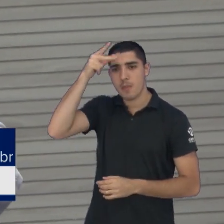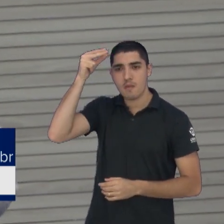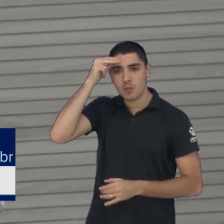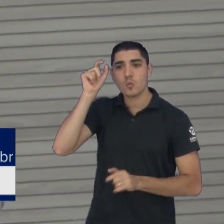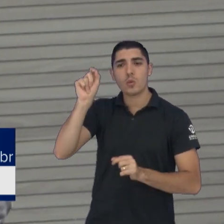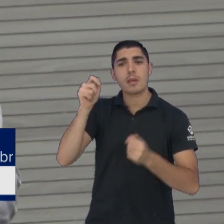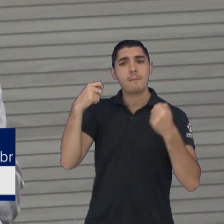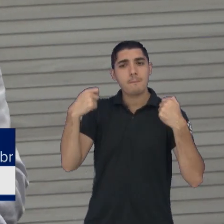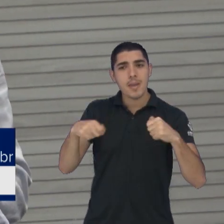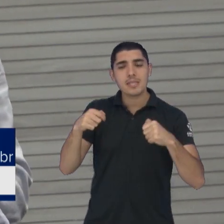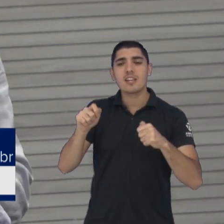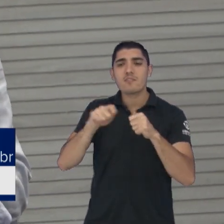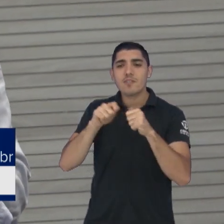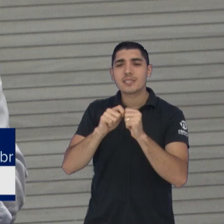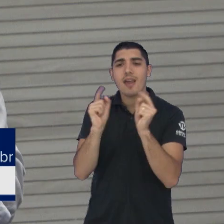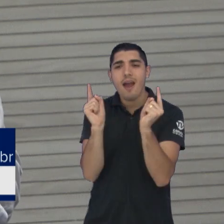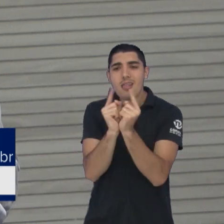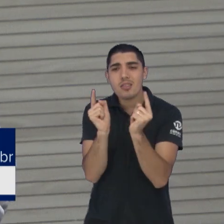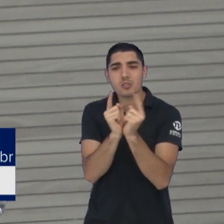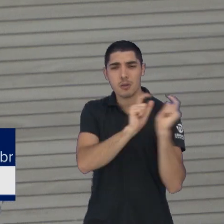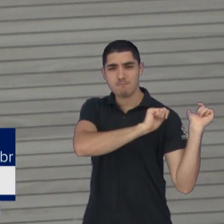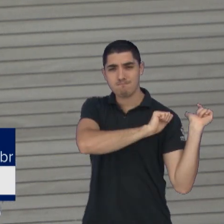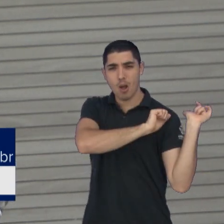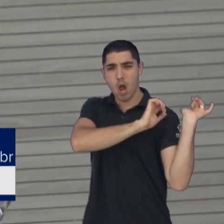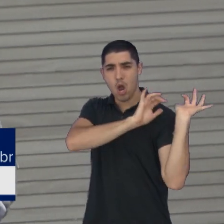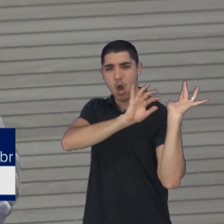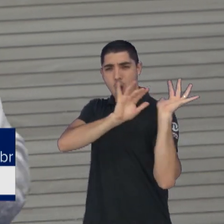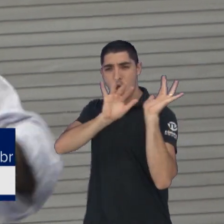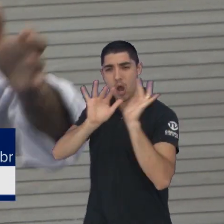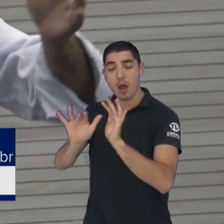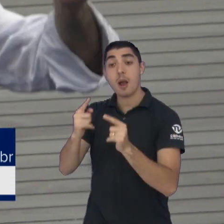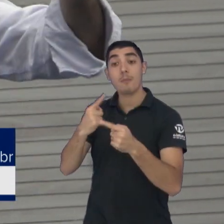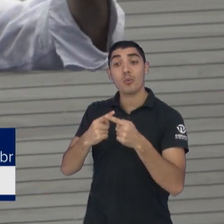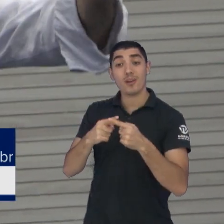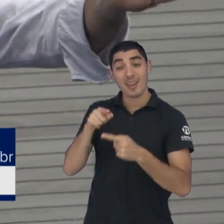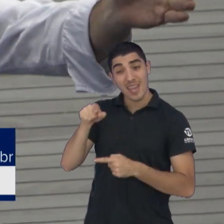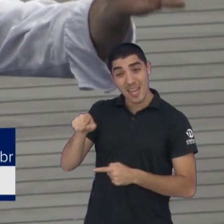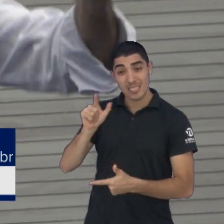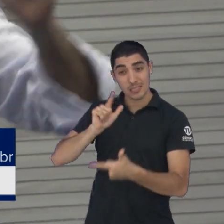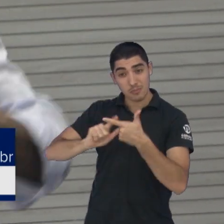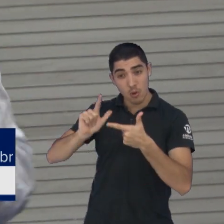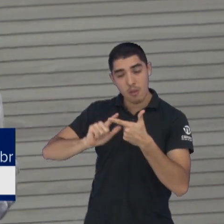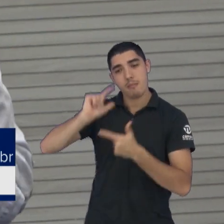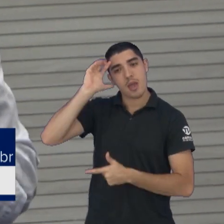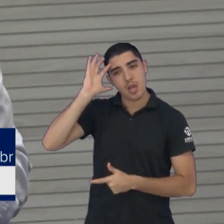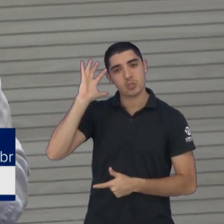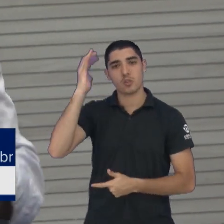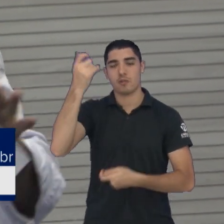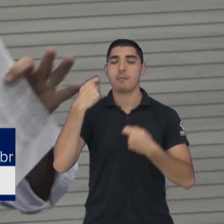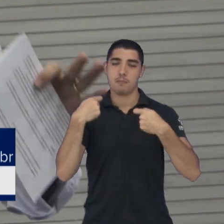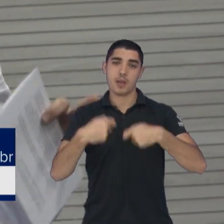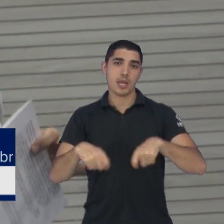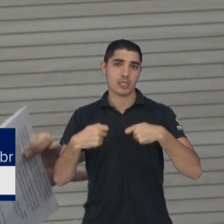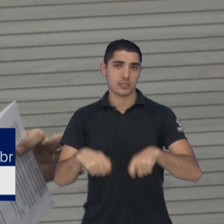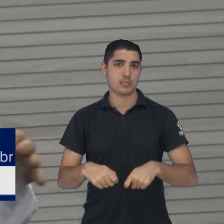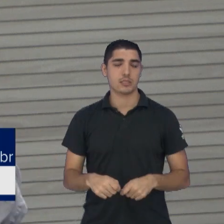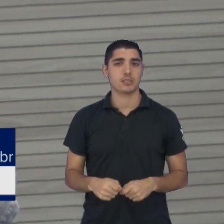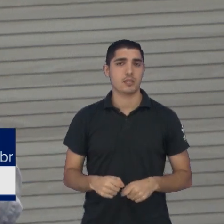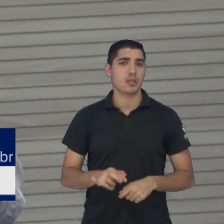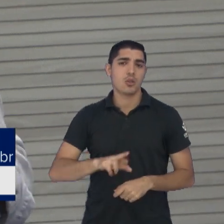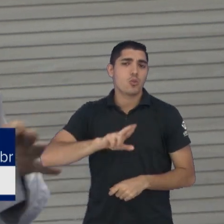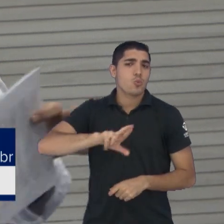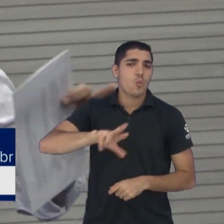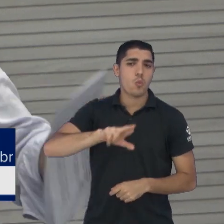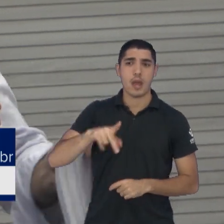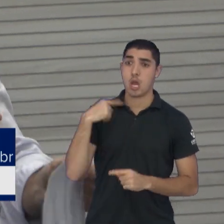mutirão, mostrando, apontando um caminho para resolver, para solucionar o problema da população. Não é nem um ataque, né, do CIITA,